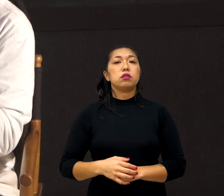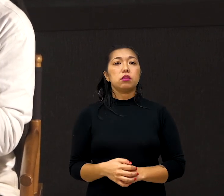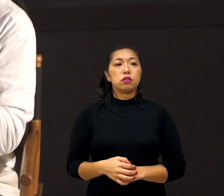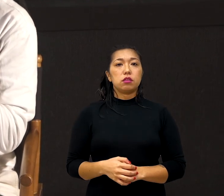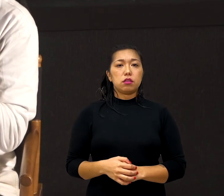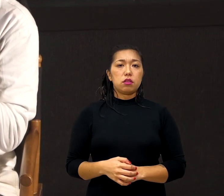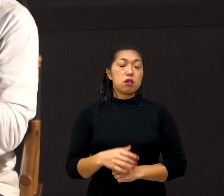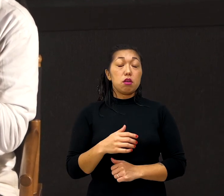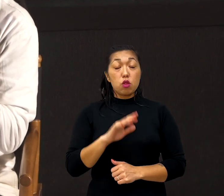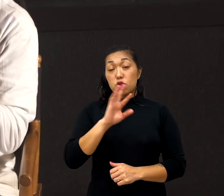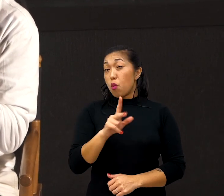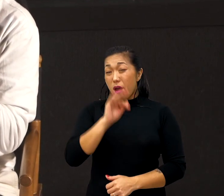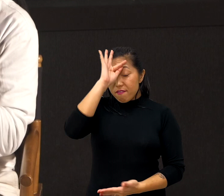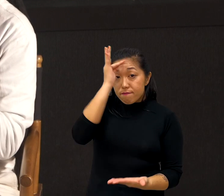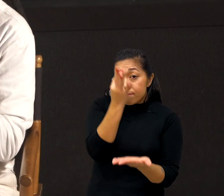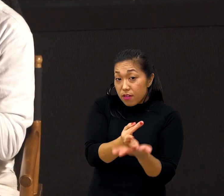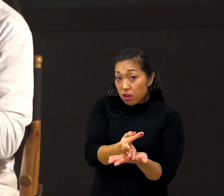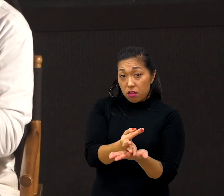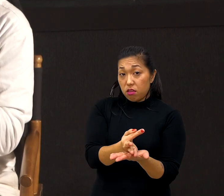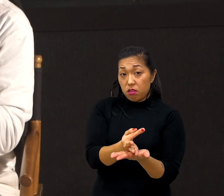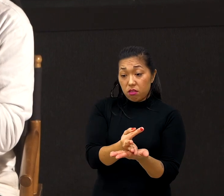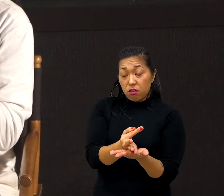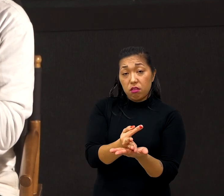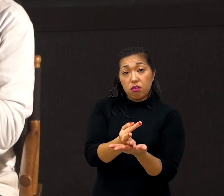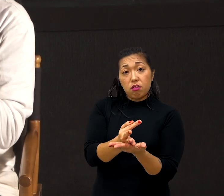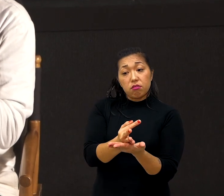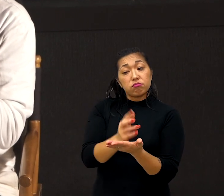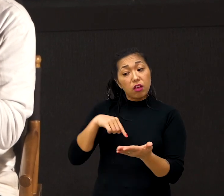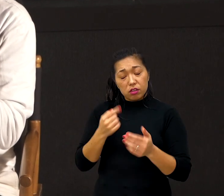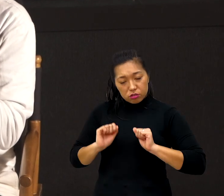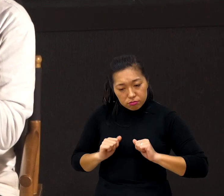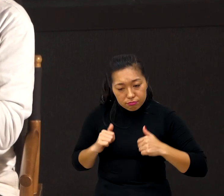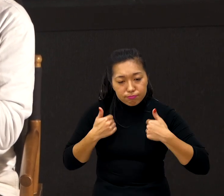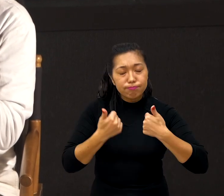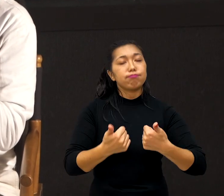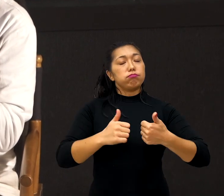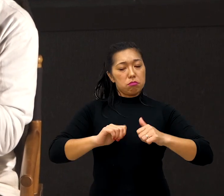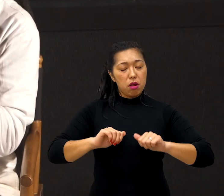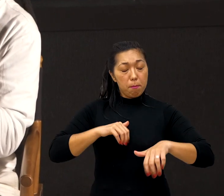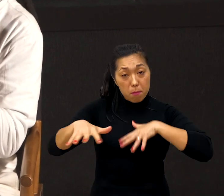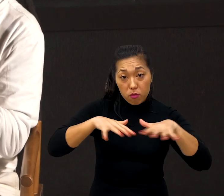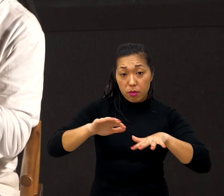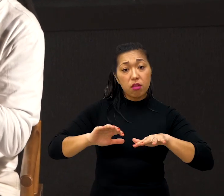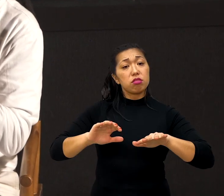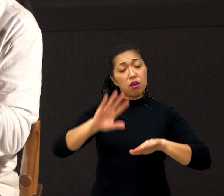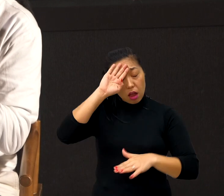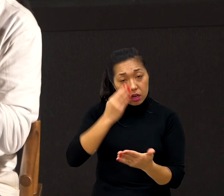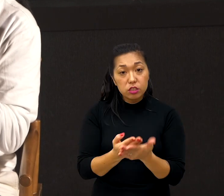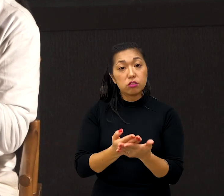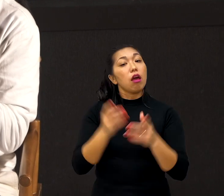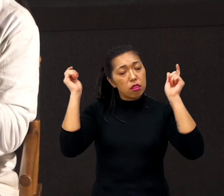Ali não está, né, a fé que nos move, ela é capaz de romper várias